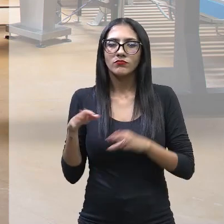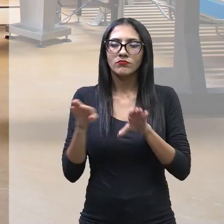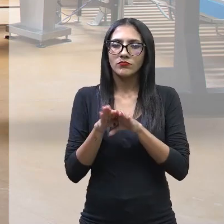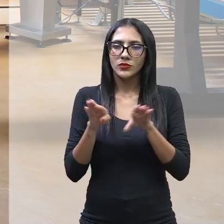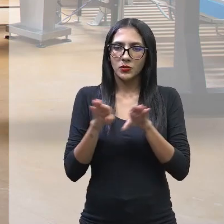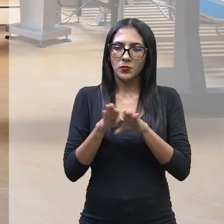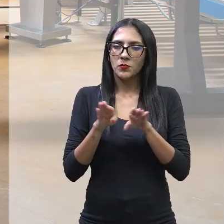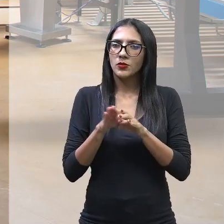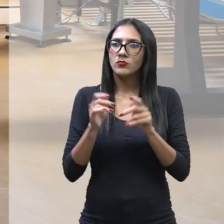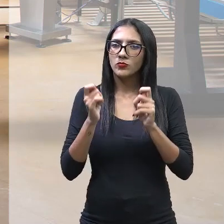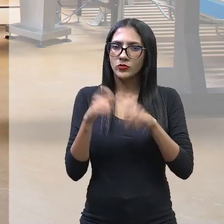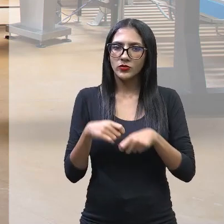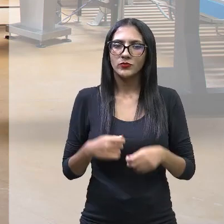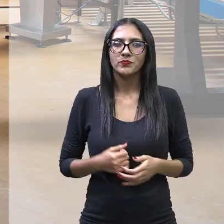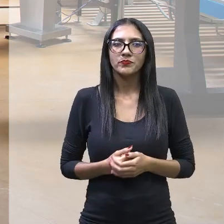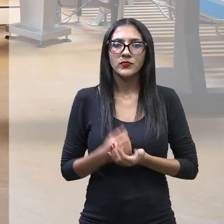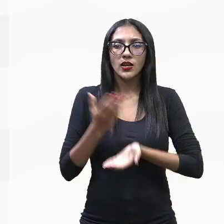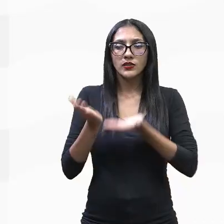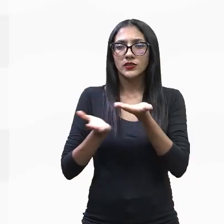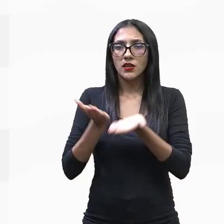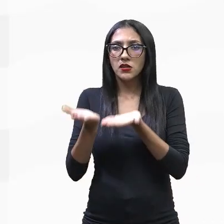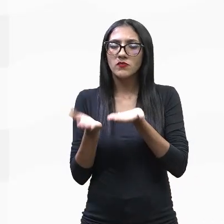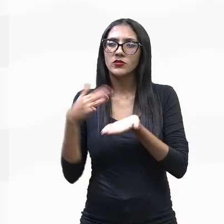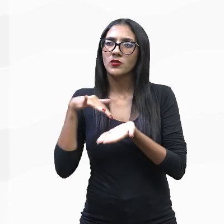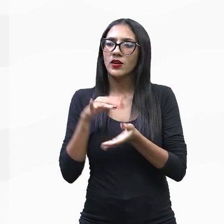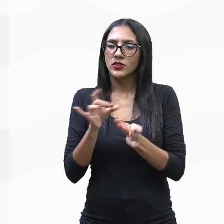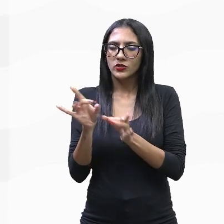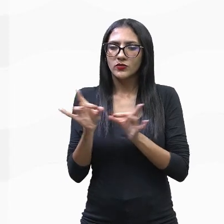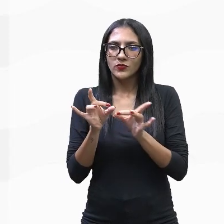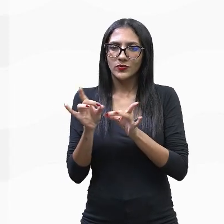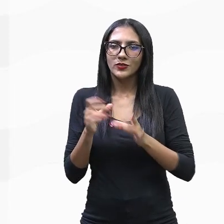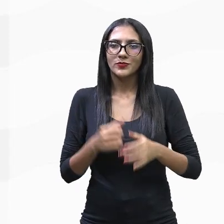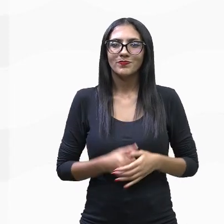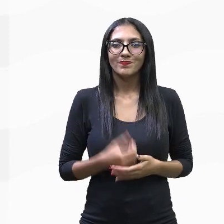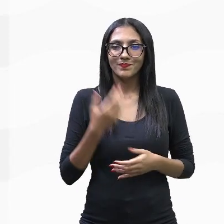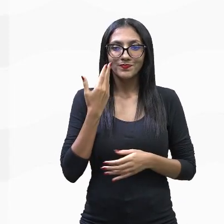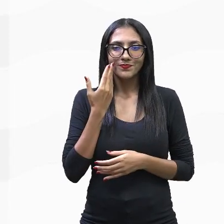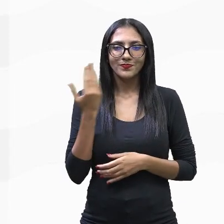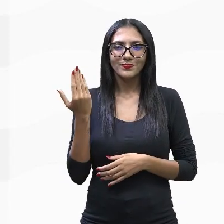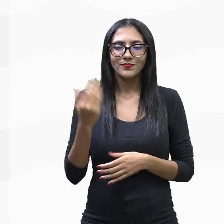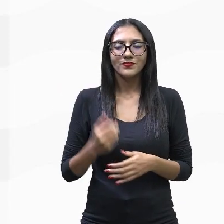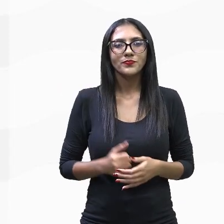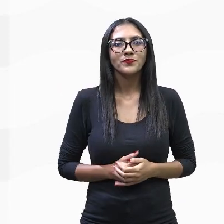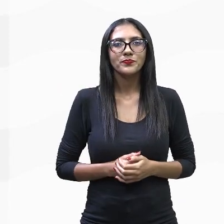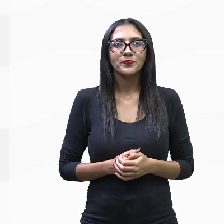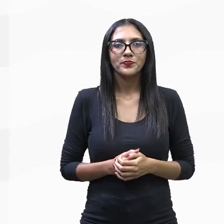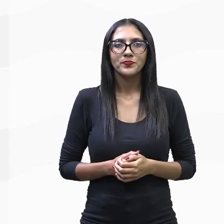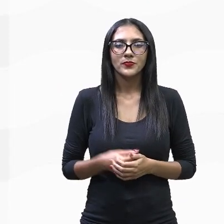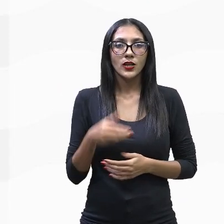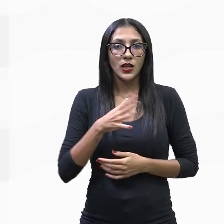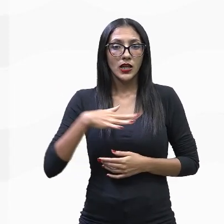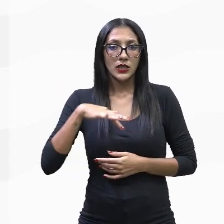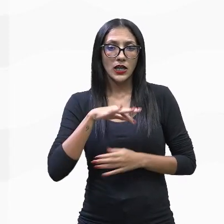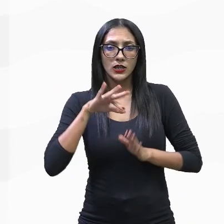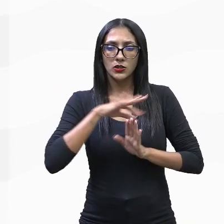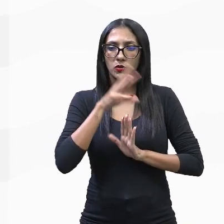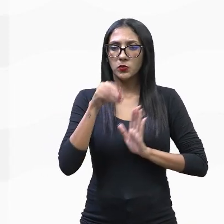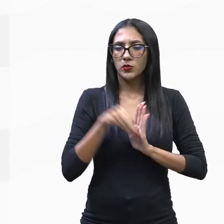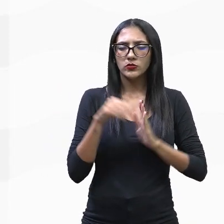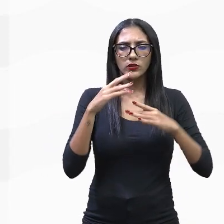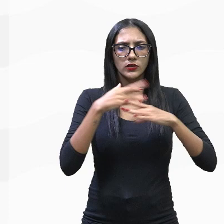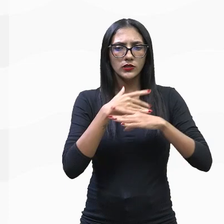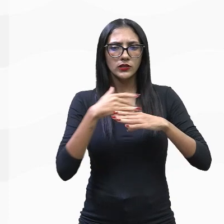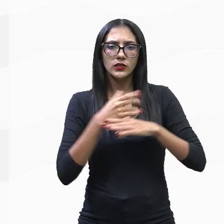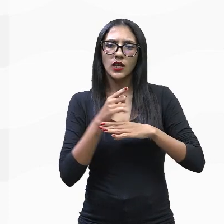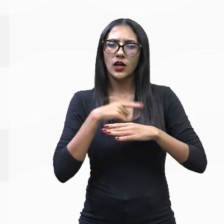você, que é serviços e comércios, ok? Acompanhe aí a leitura. Nas cidades amazônicas, os setores de serviços